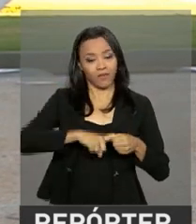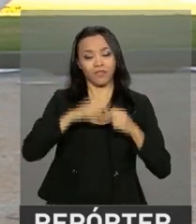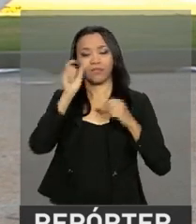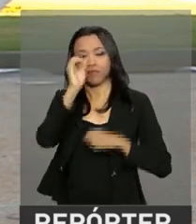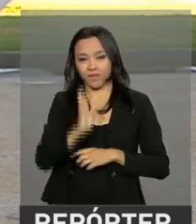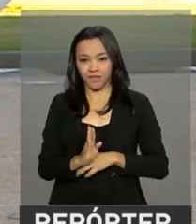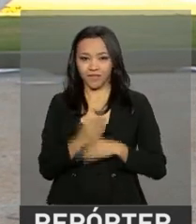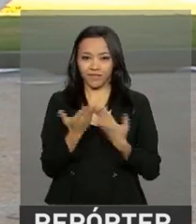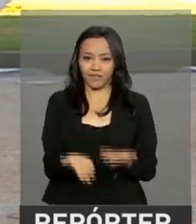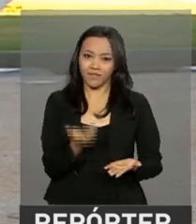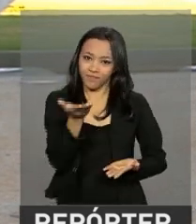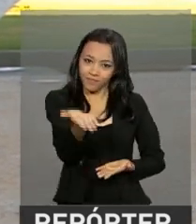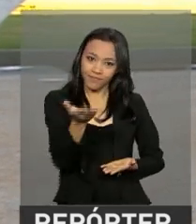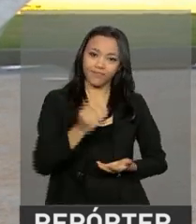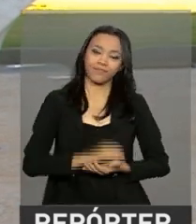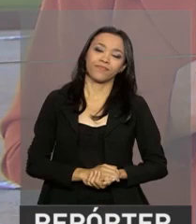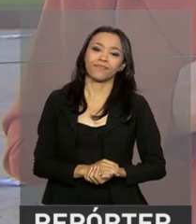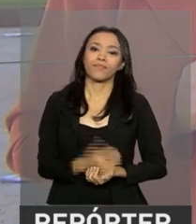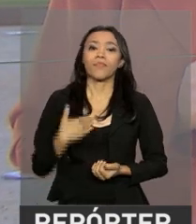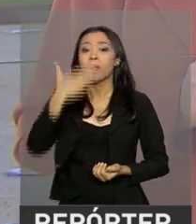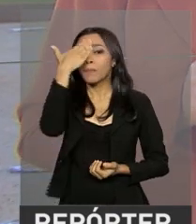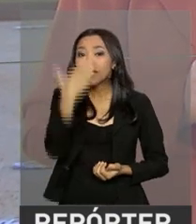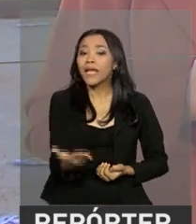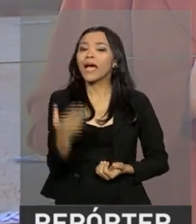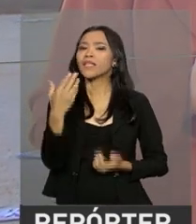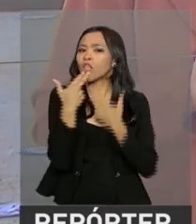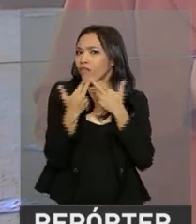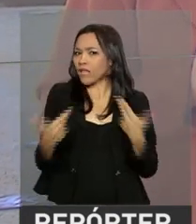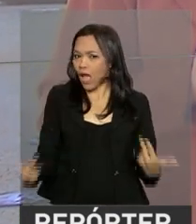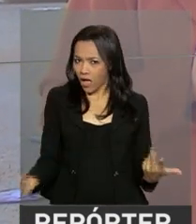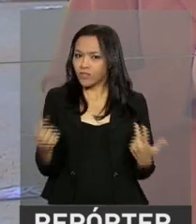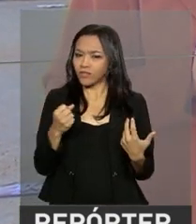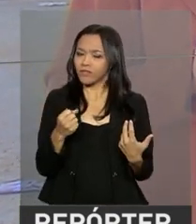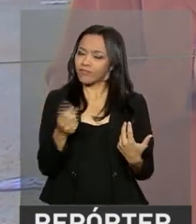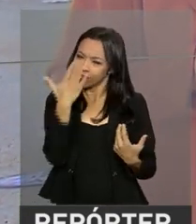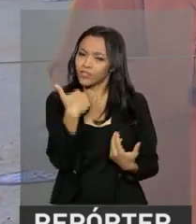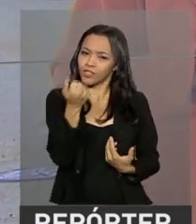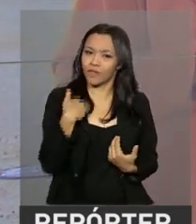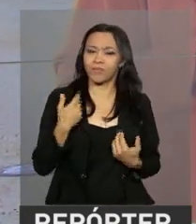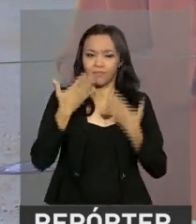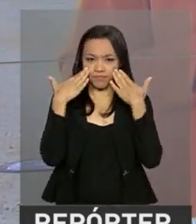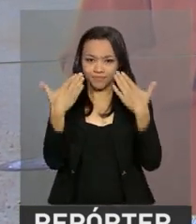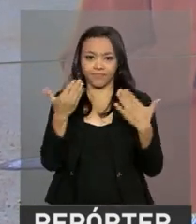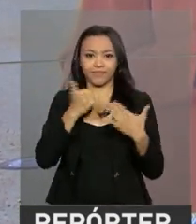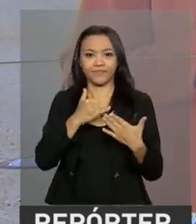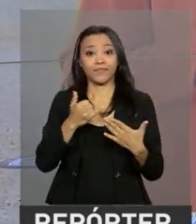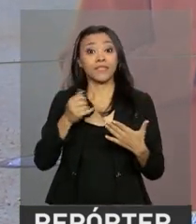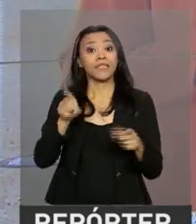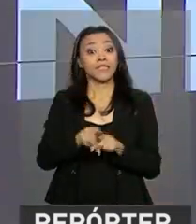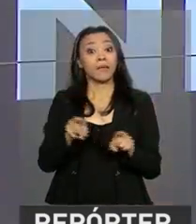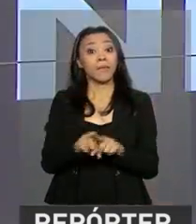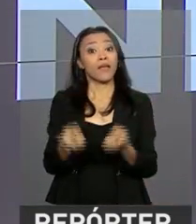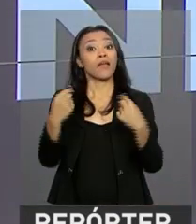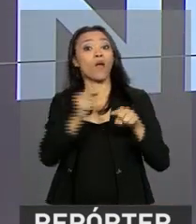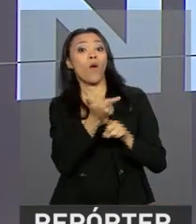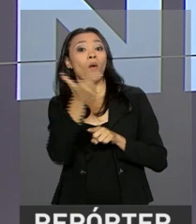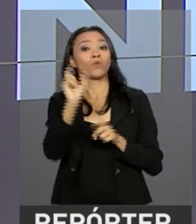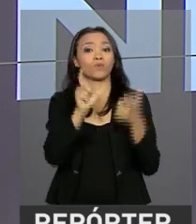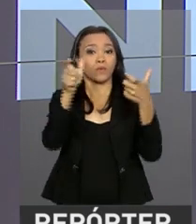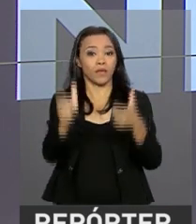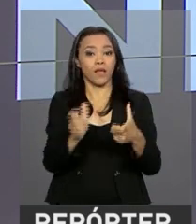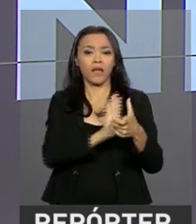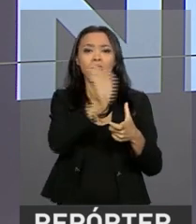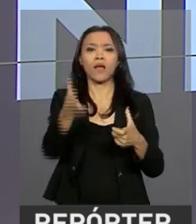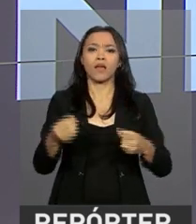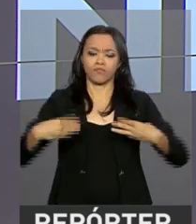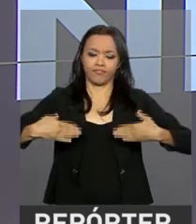o Brasil Leandra com você obrigado Taísa Qualquer novidade aí no Palácio do Planalto chama a gente e de o Palácio do Planalto a gente vai para a